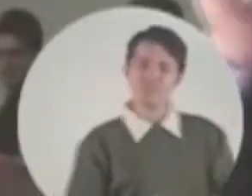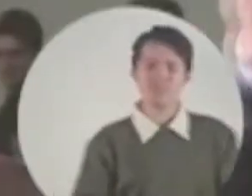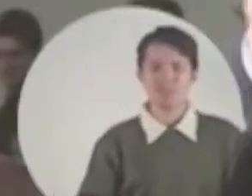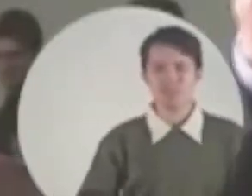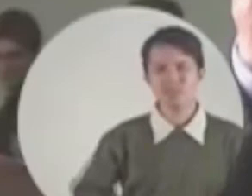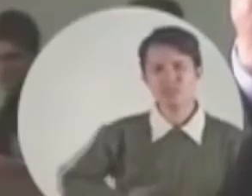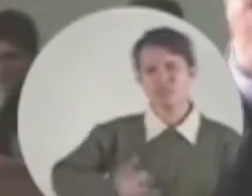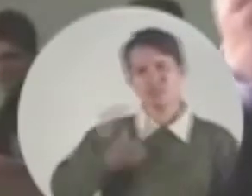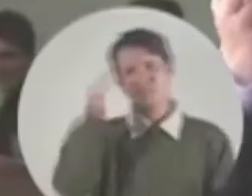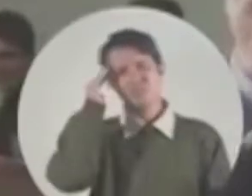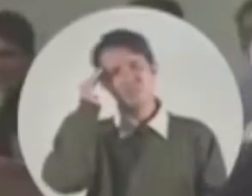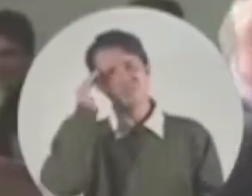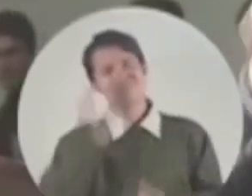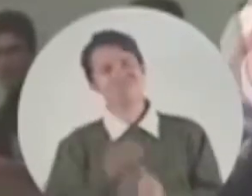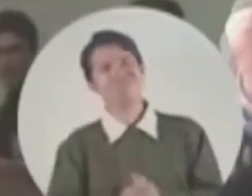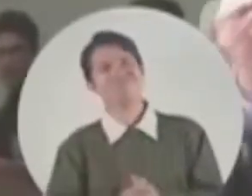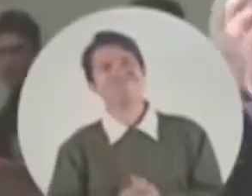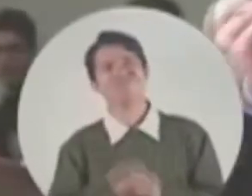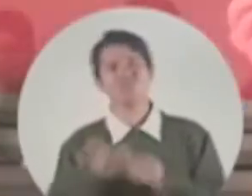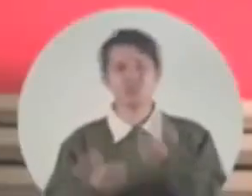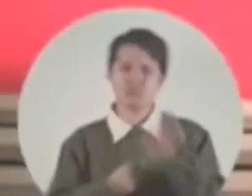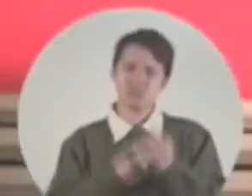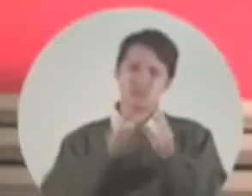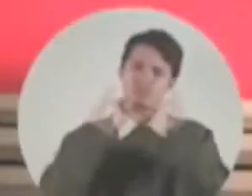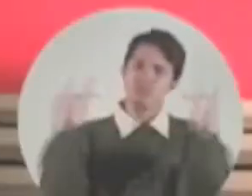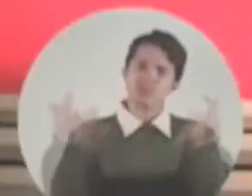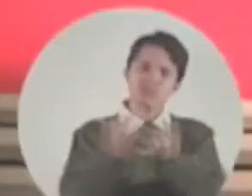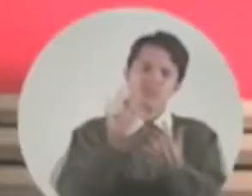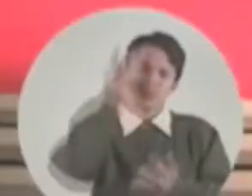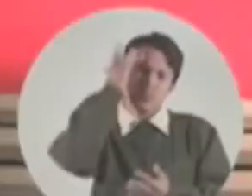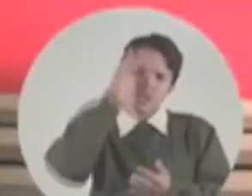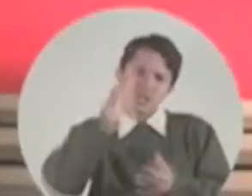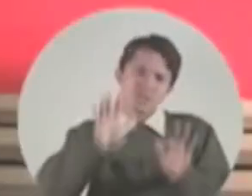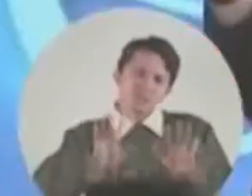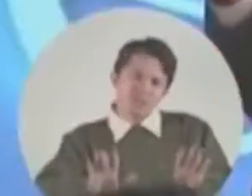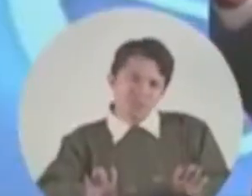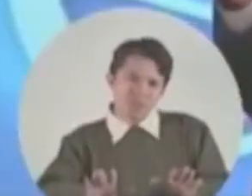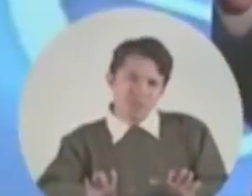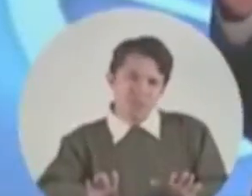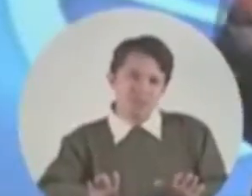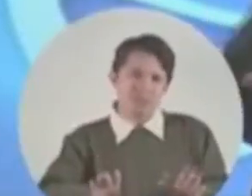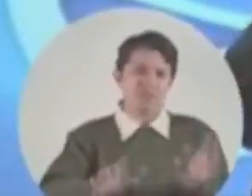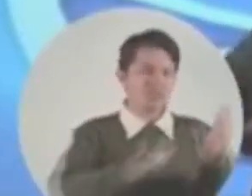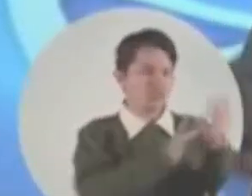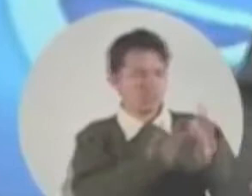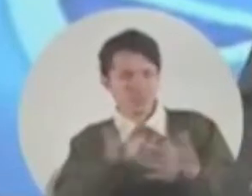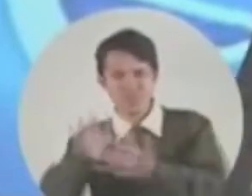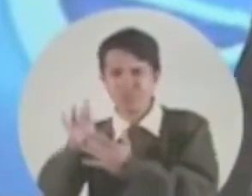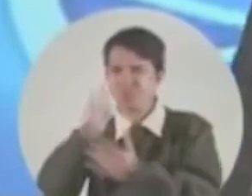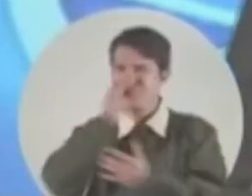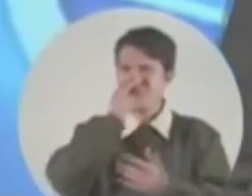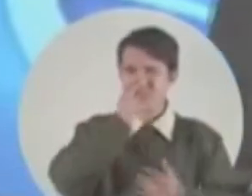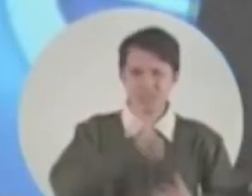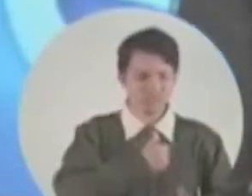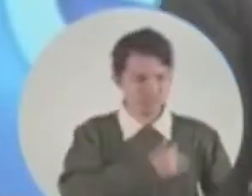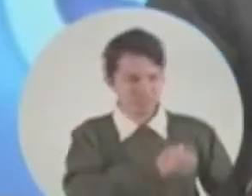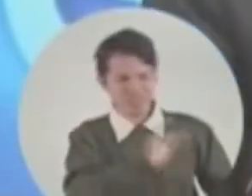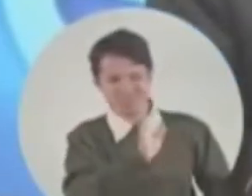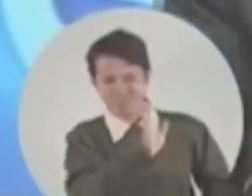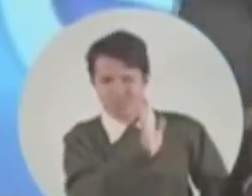Ainda que essa família não tivesse essa dimensão, aquele era um jantar de despedida.